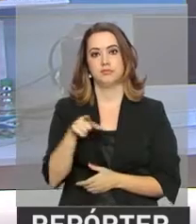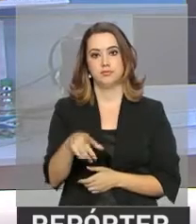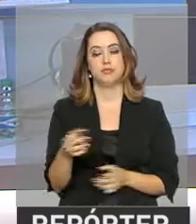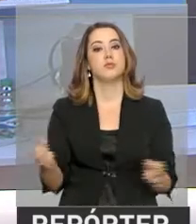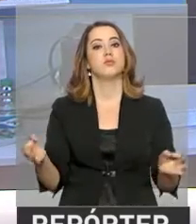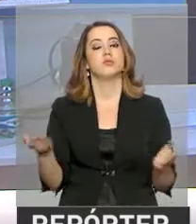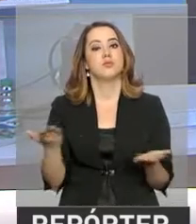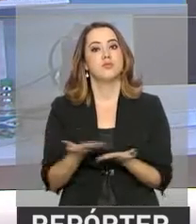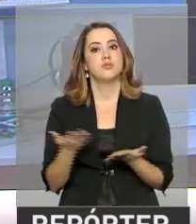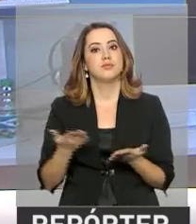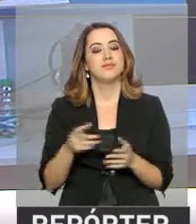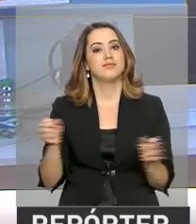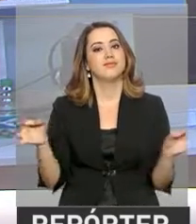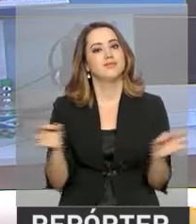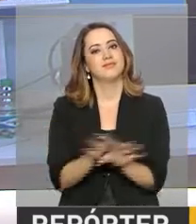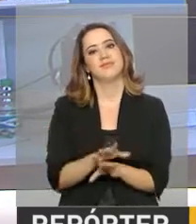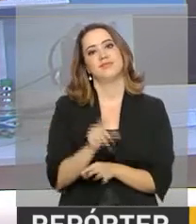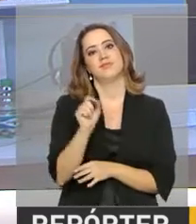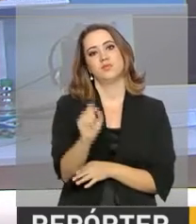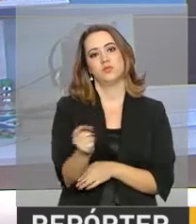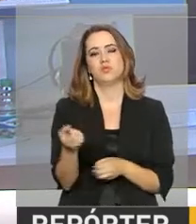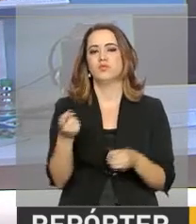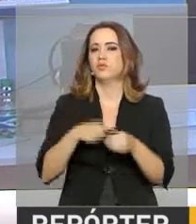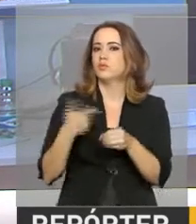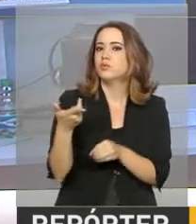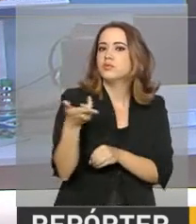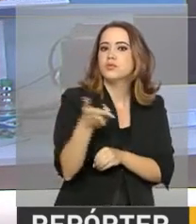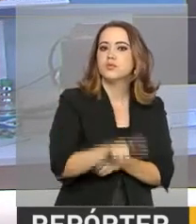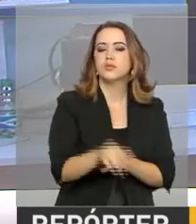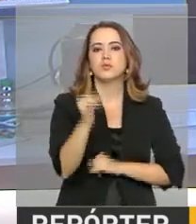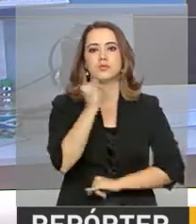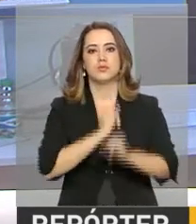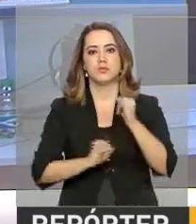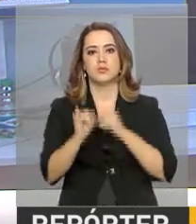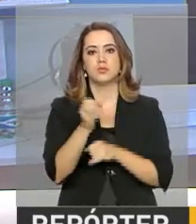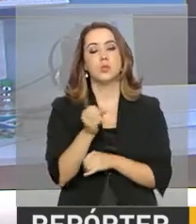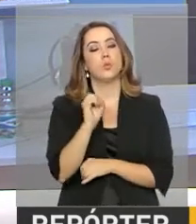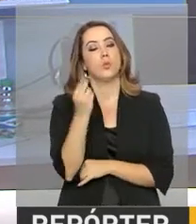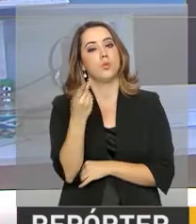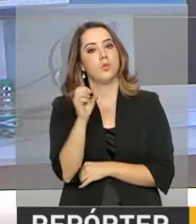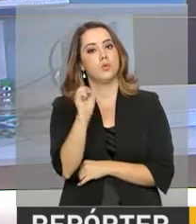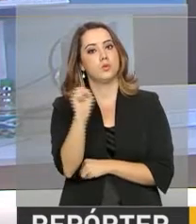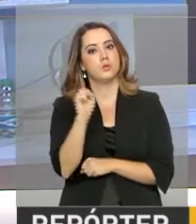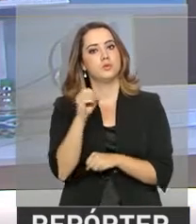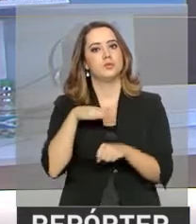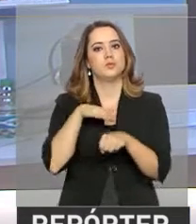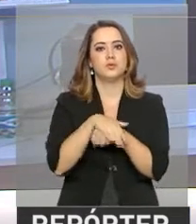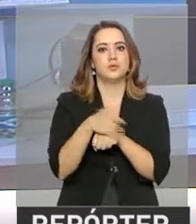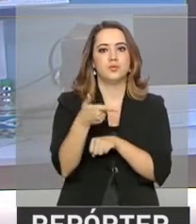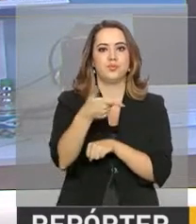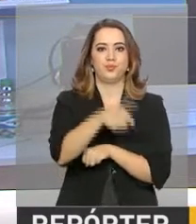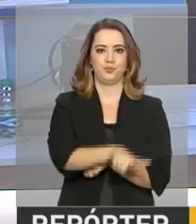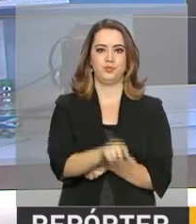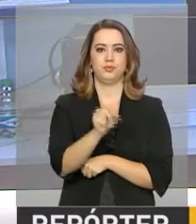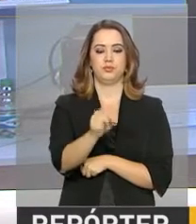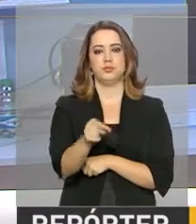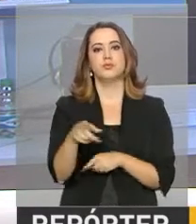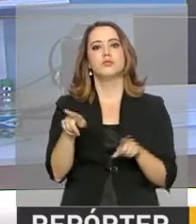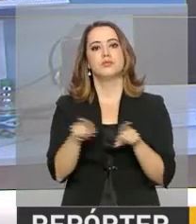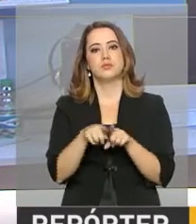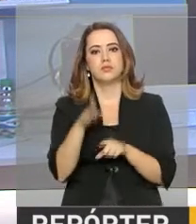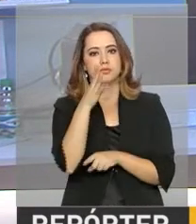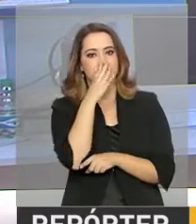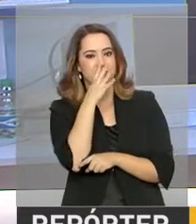do repórter nbr termina aqui voltamos a qualquer momento com outras informações ou às oito da noite na próxima edição acompanhe também as novidades